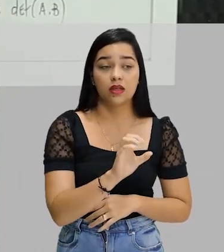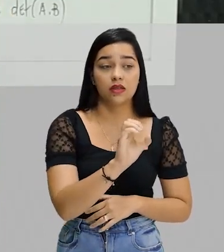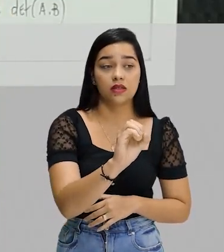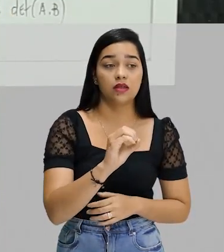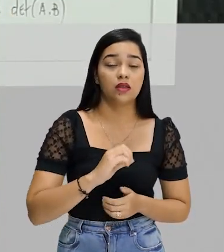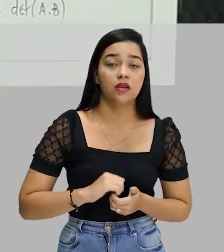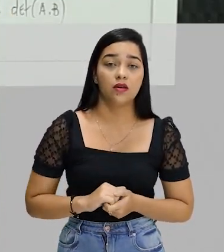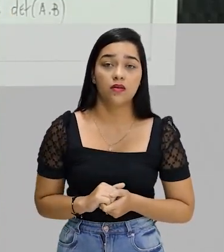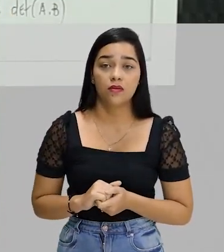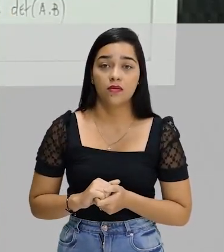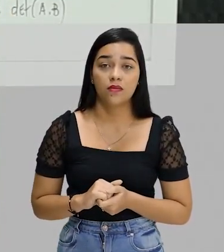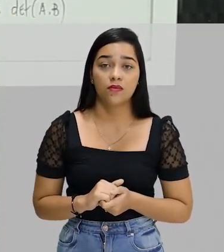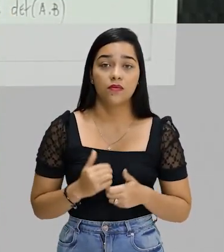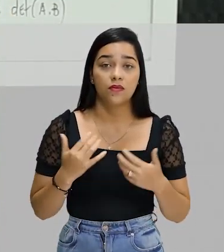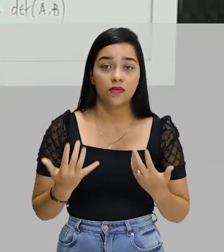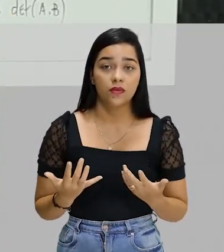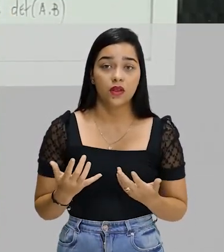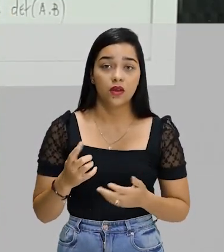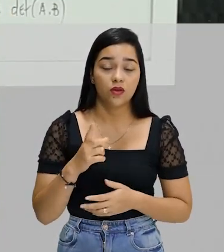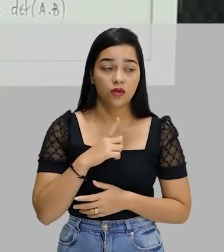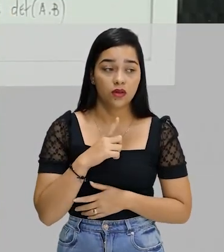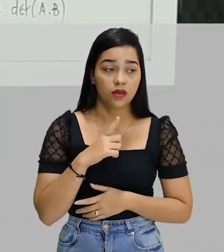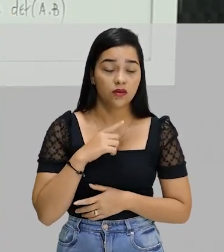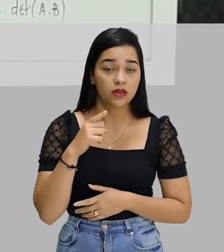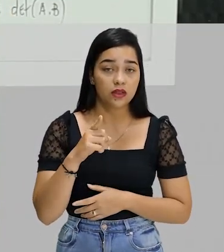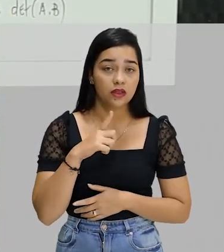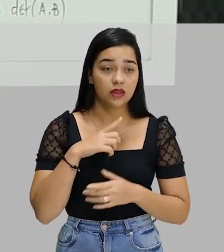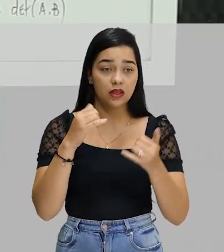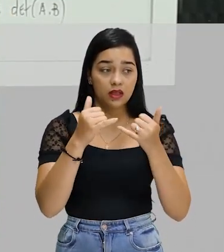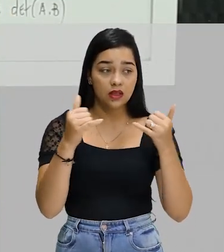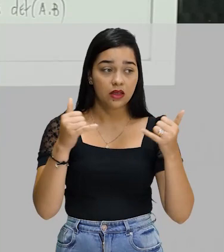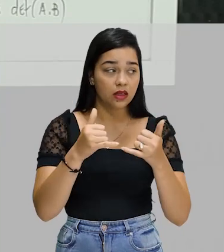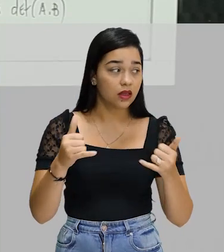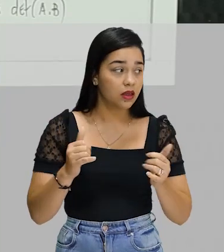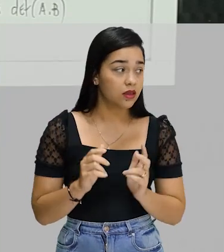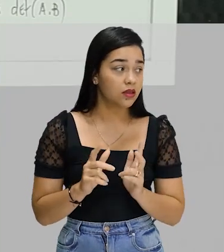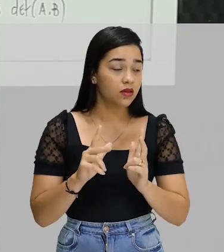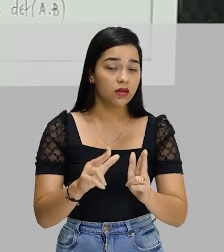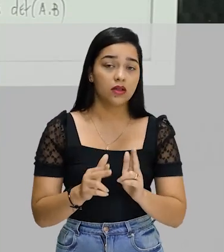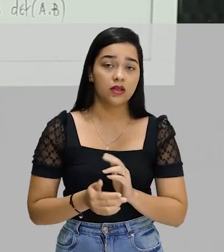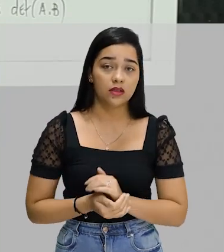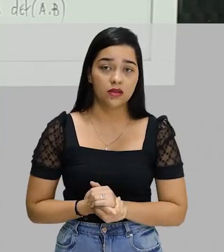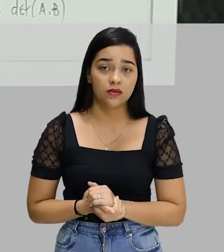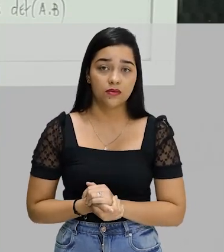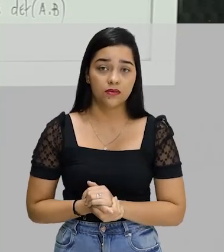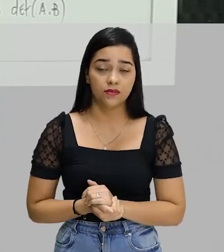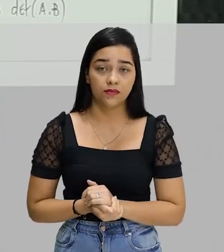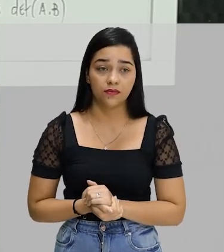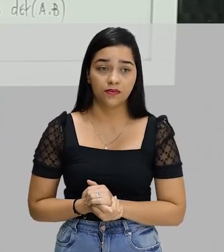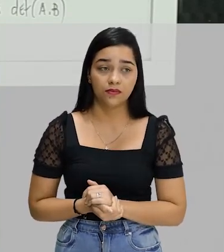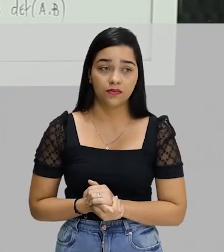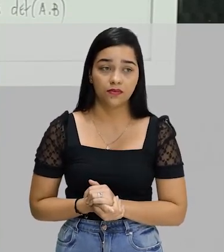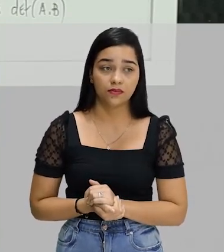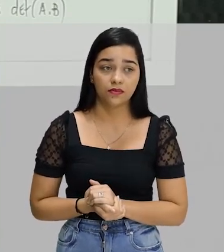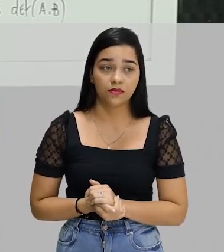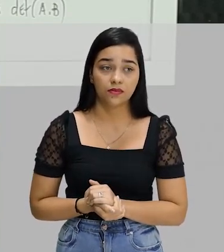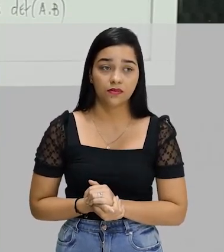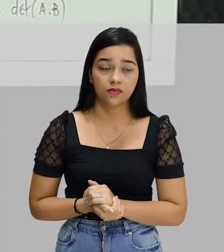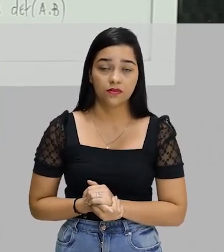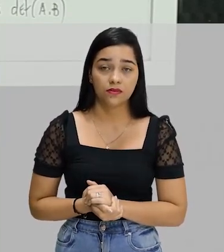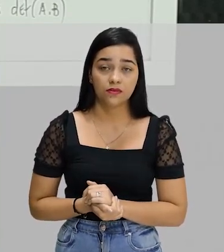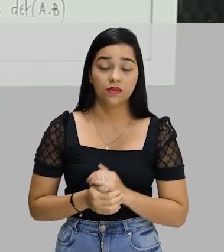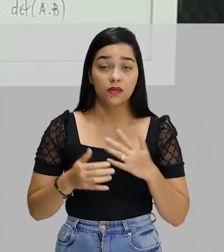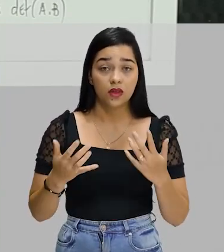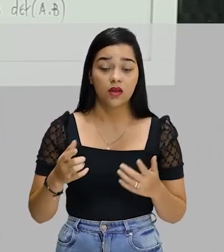Tá? Então, aqui você tem linhas iguais. linhas iguais.